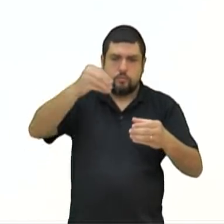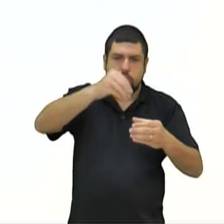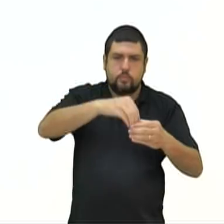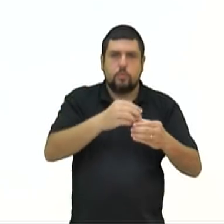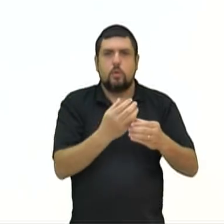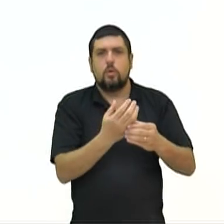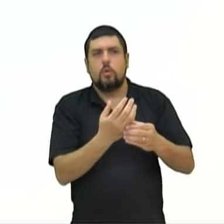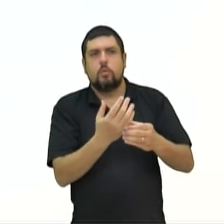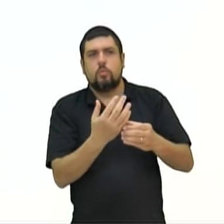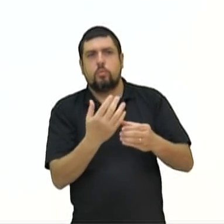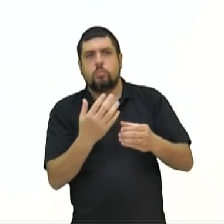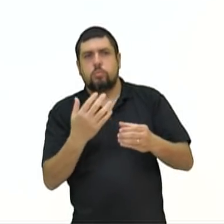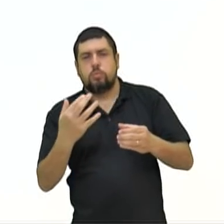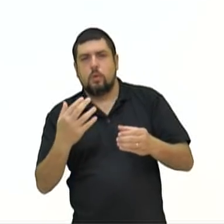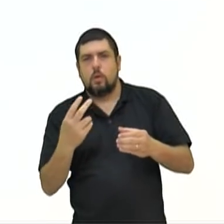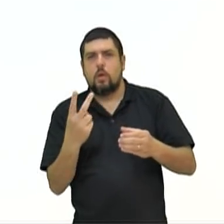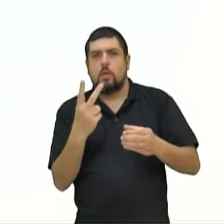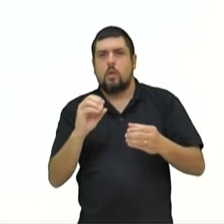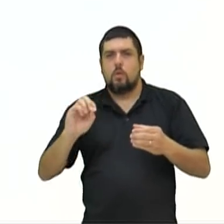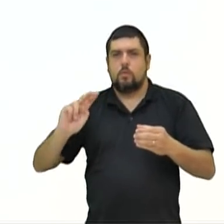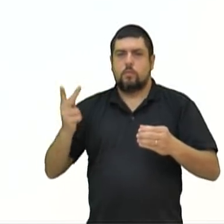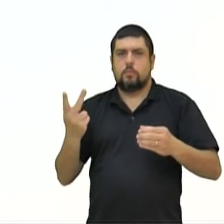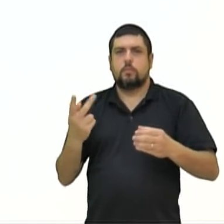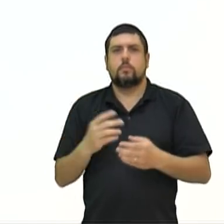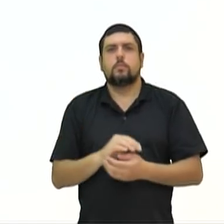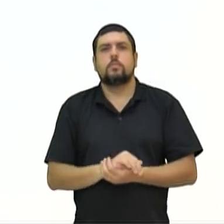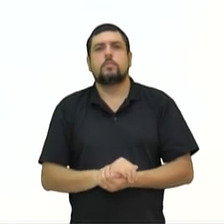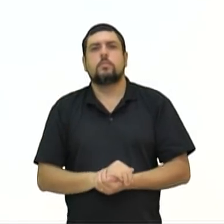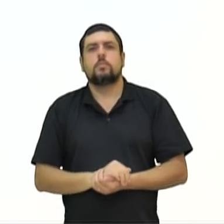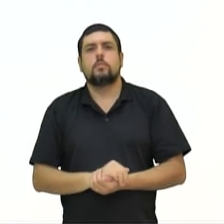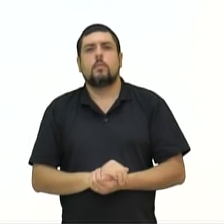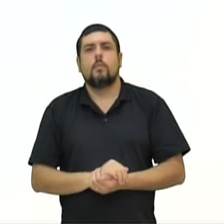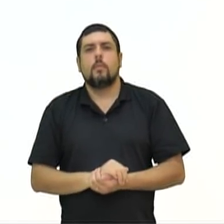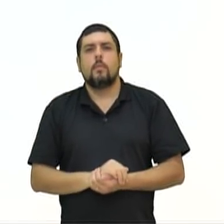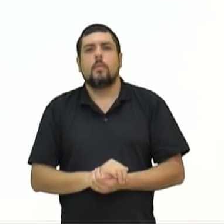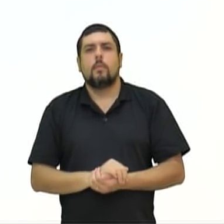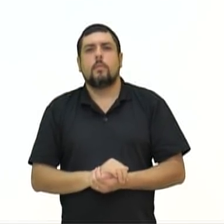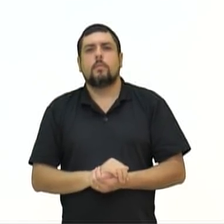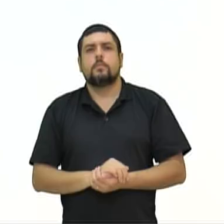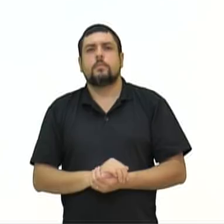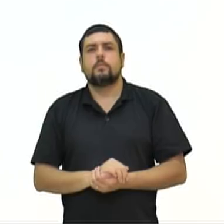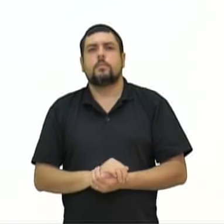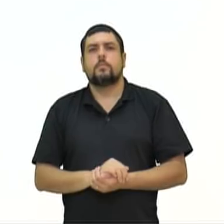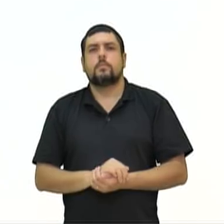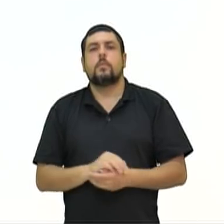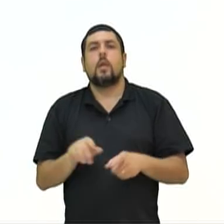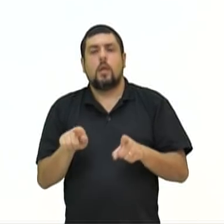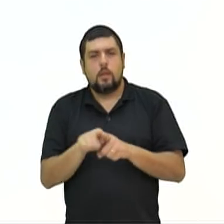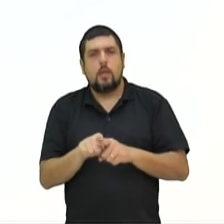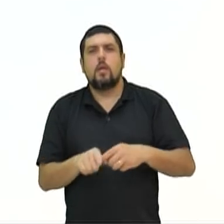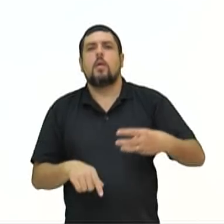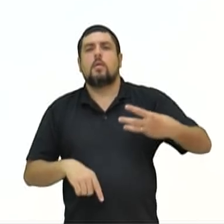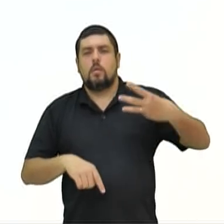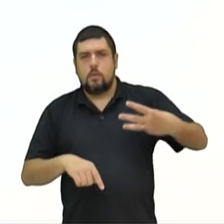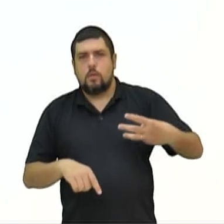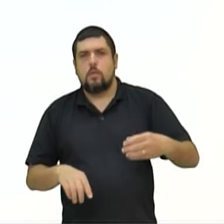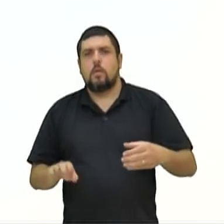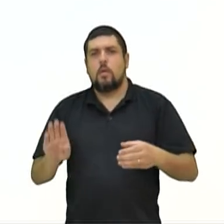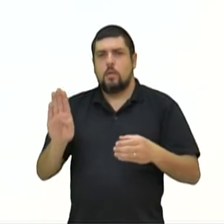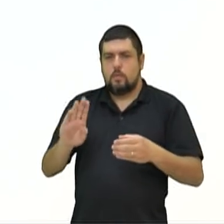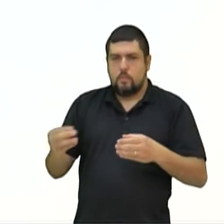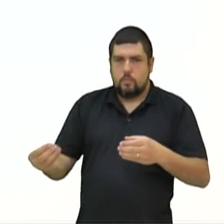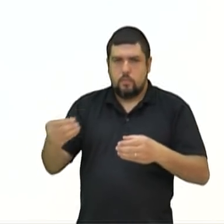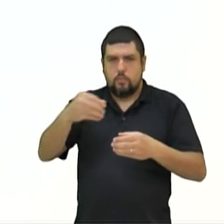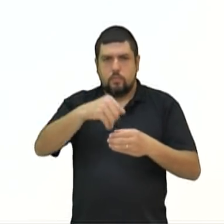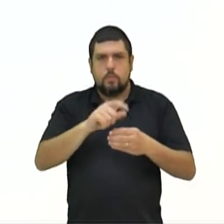libera o cátion cálcio. Coloquei o hidróxido de alumínio em água. Libera o cátion alumínio